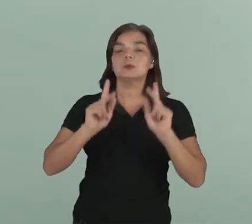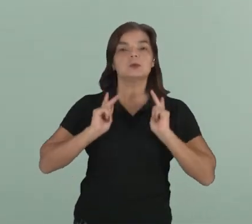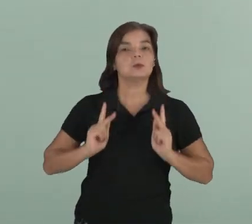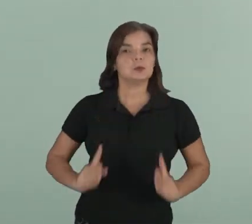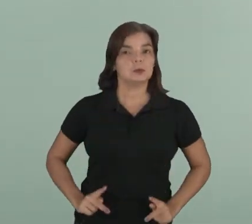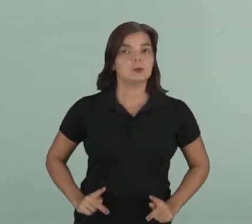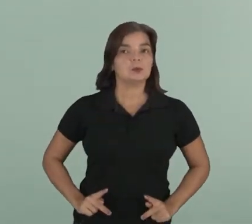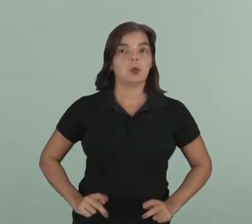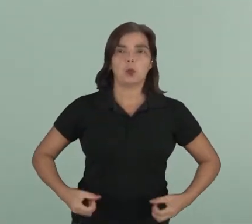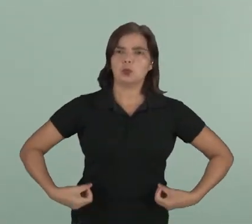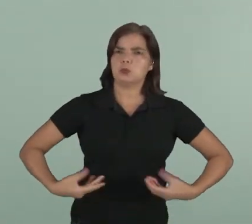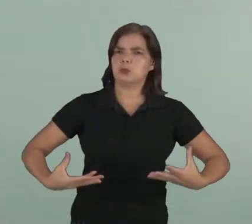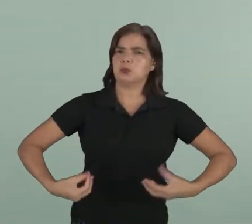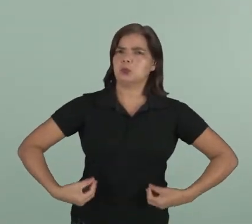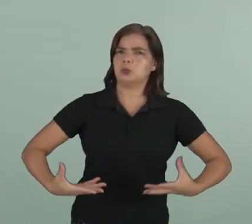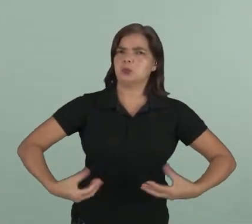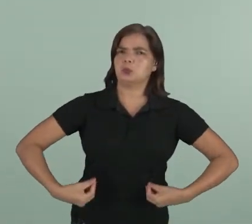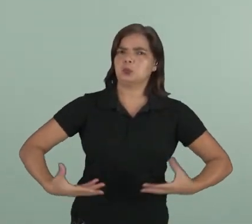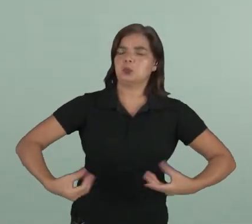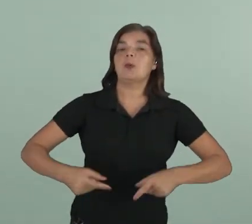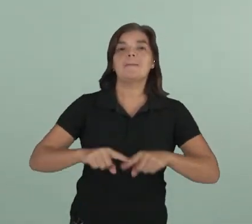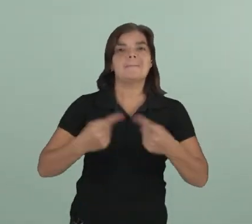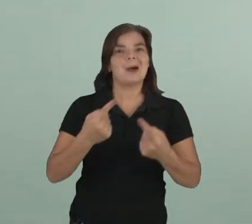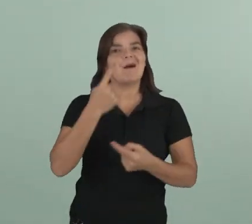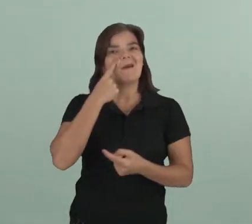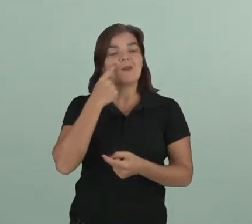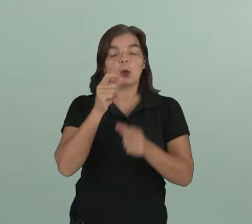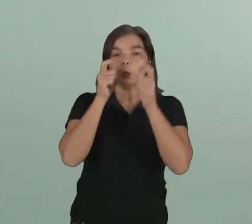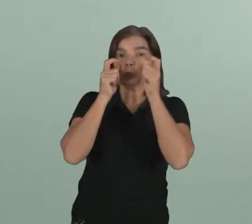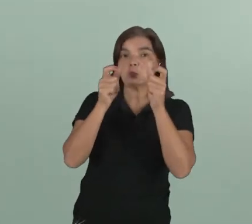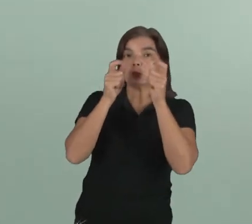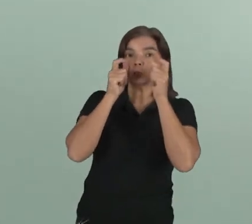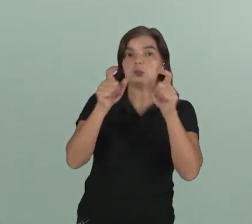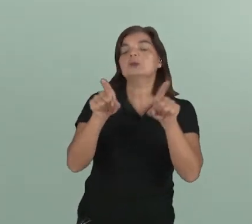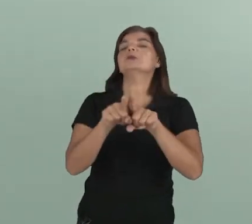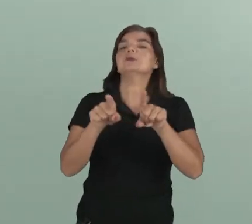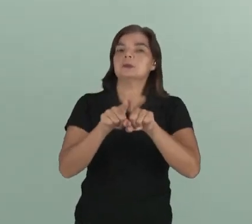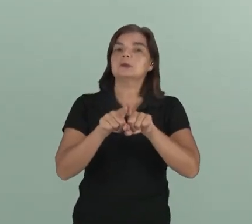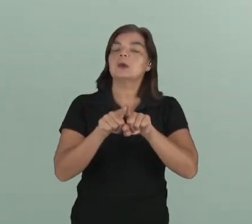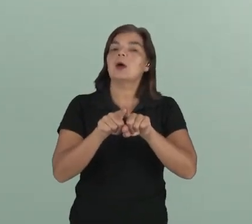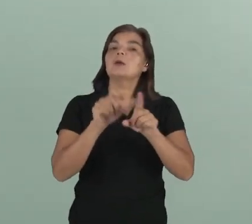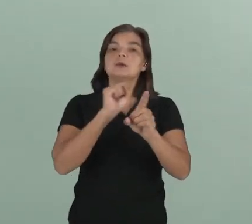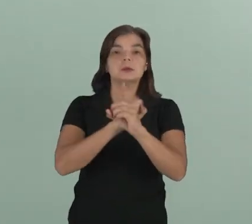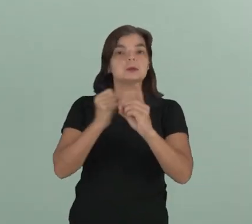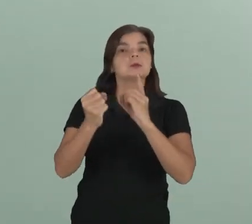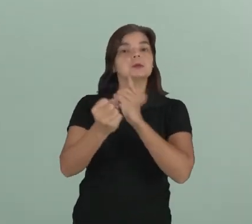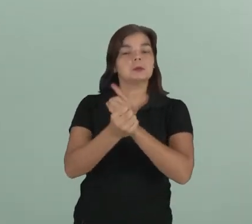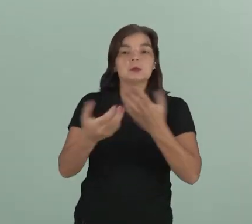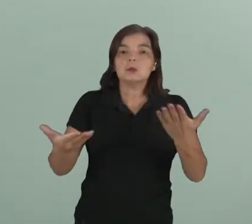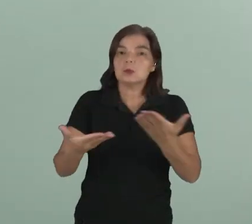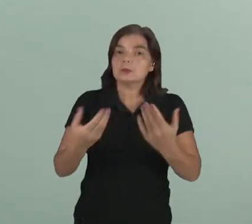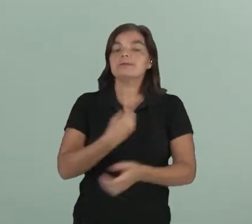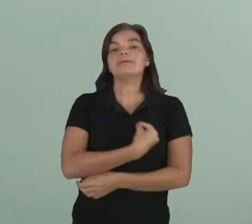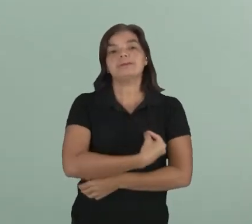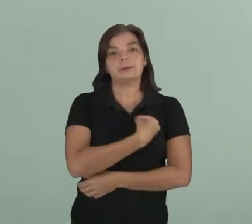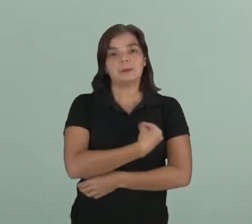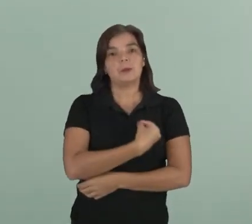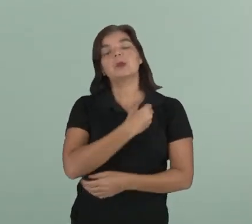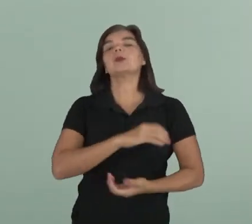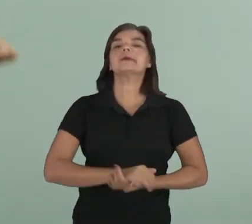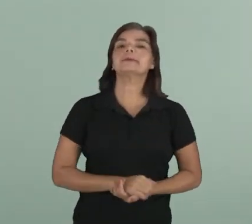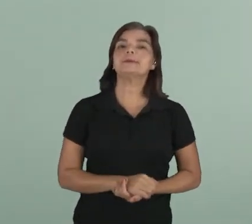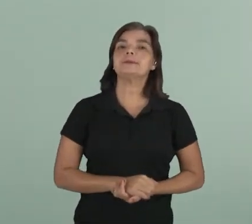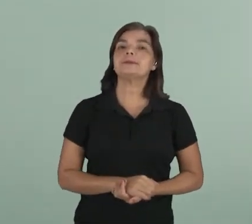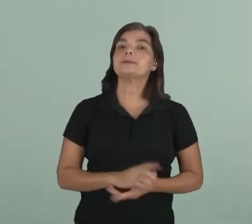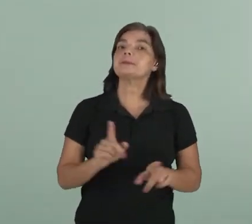postura consumista para poder atender os interesses dessa estrutura social que atualmente nós estamos